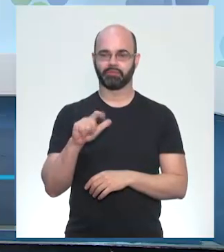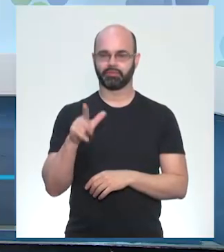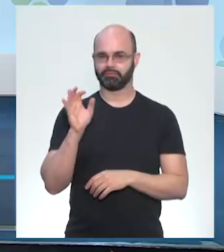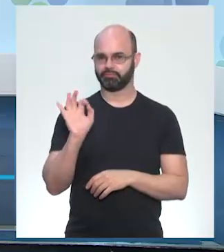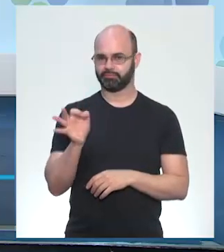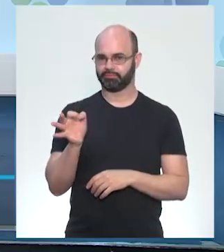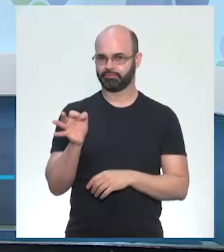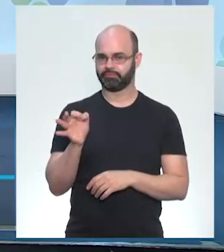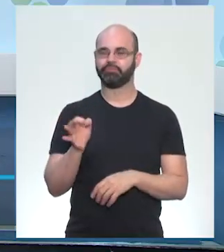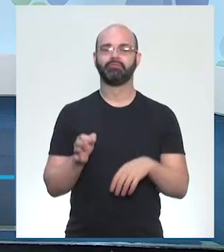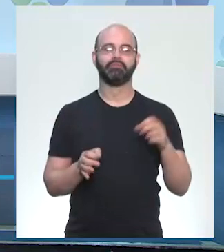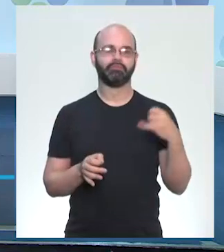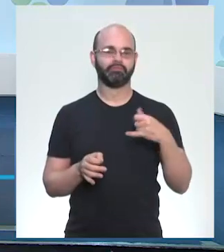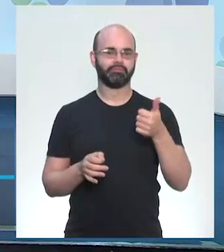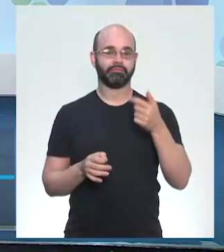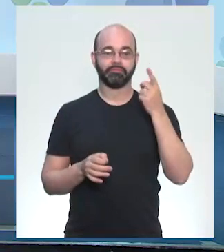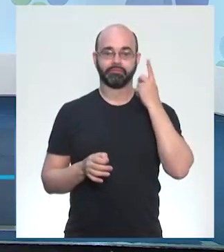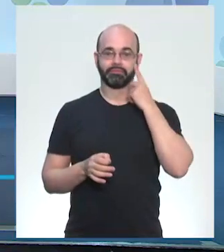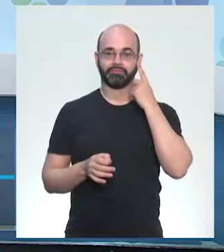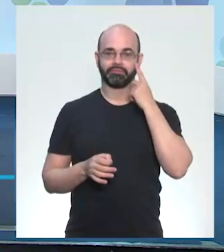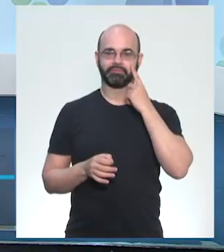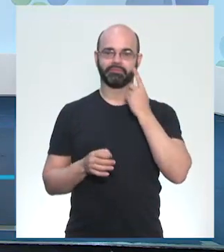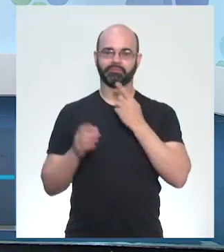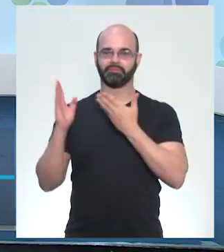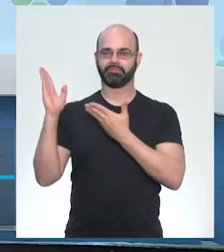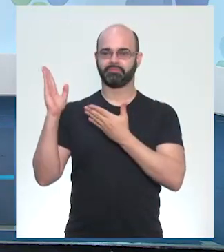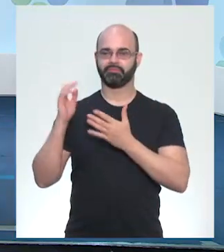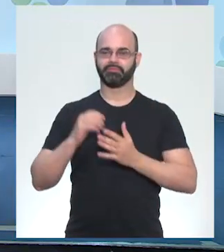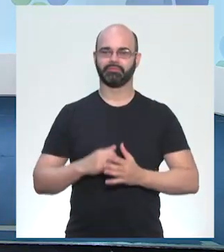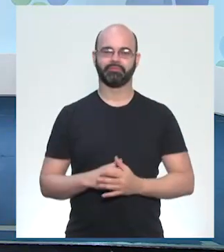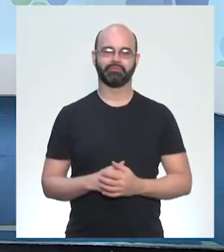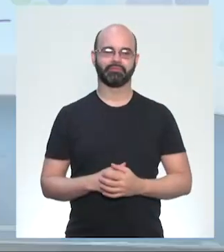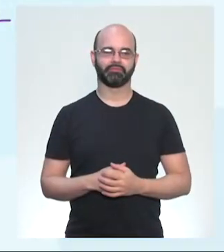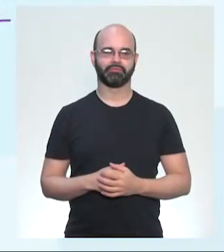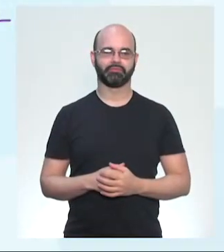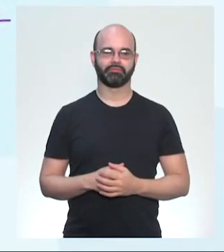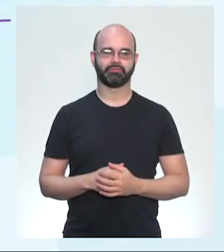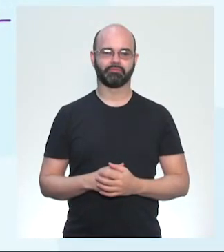certo, Osmar? Certo. Então, vamos ver como que fica? Olha lá, ó. Nós temos